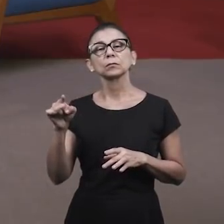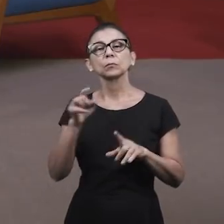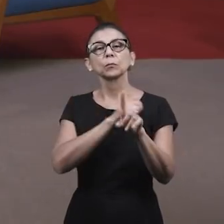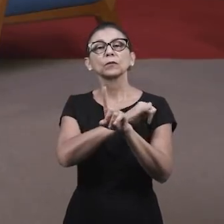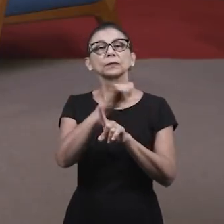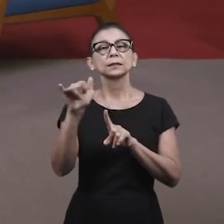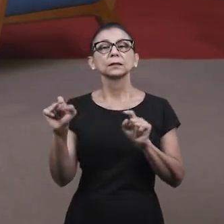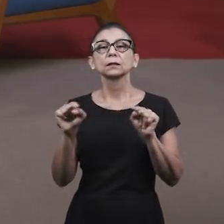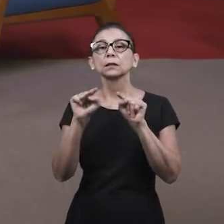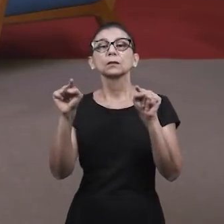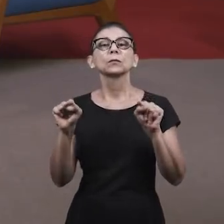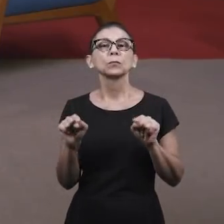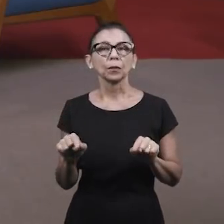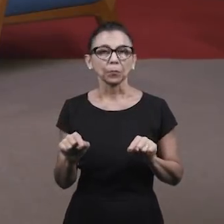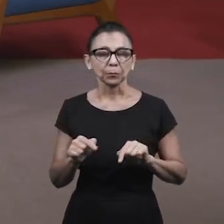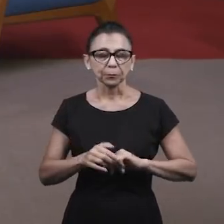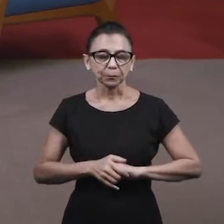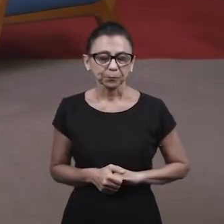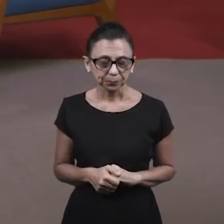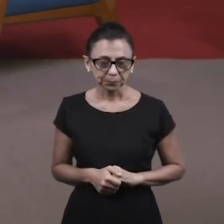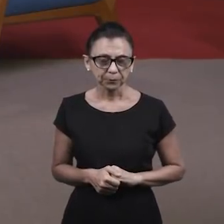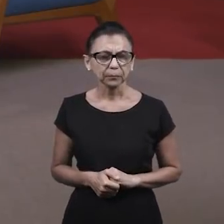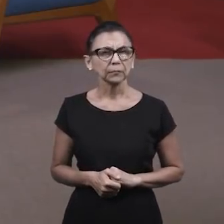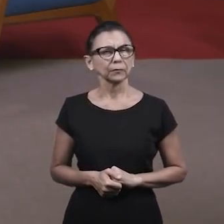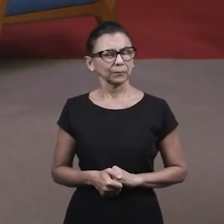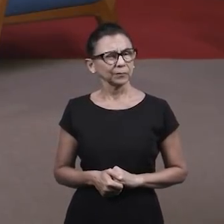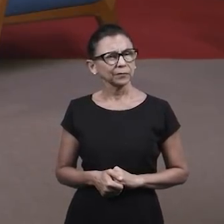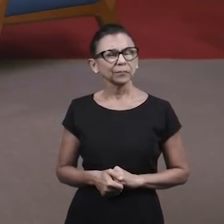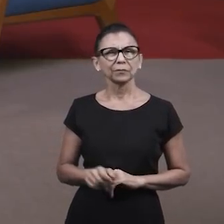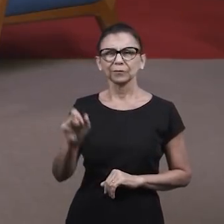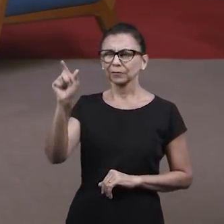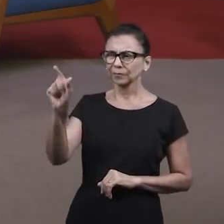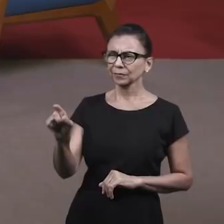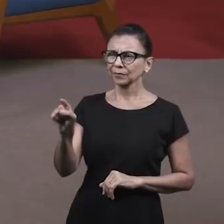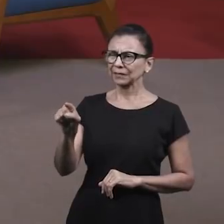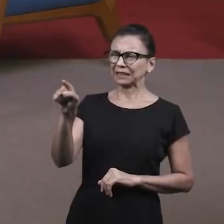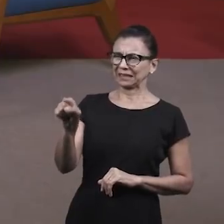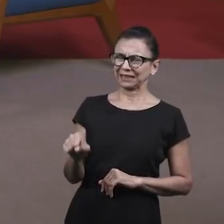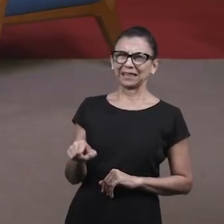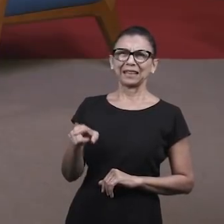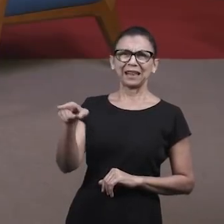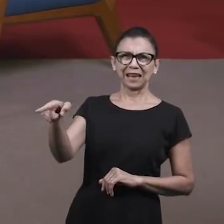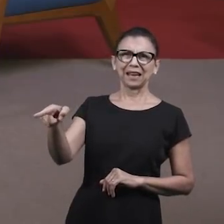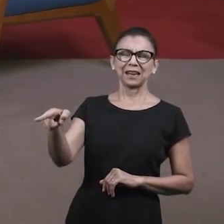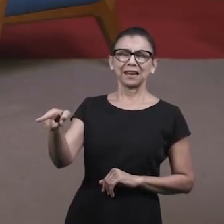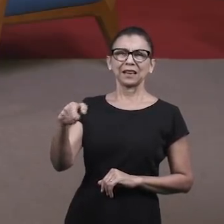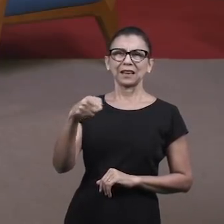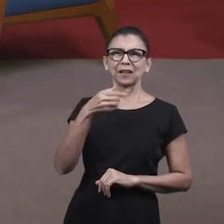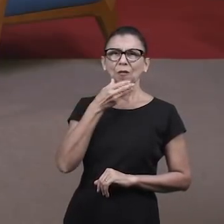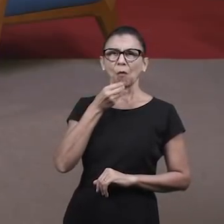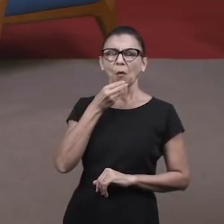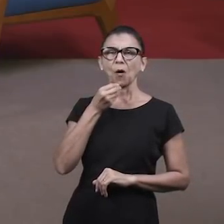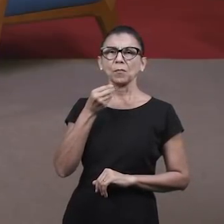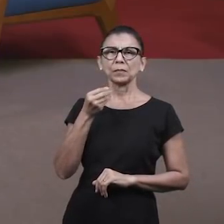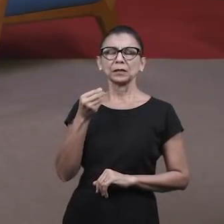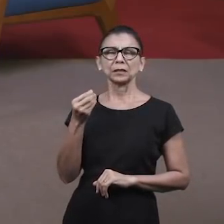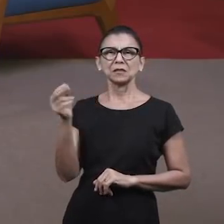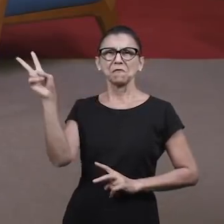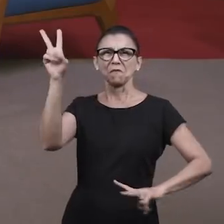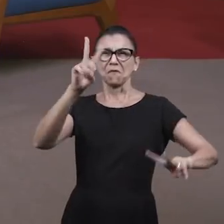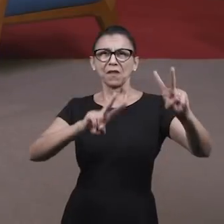esse mistério como um exemplo para nós. Muito bem, nós vamos ler um texto em Marcos 4,41, é quando Jesus acalma o vento